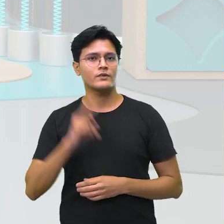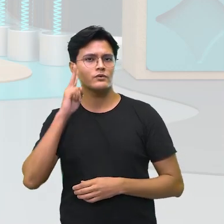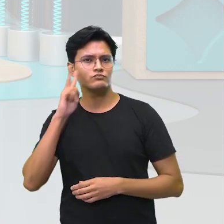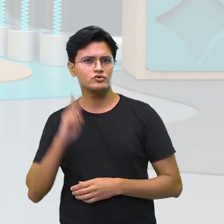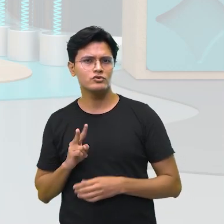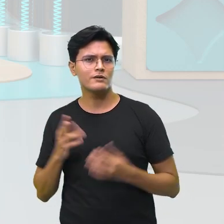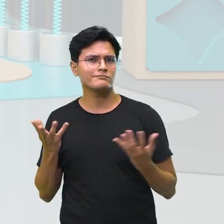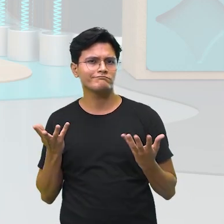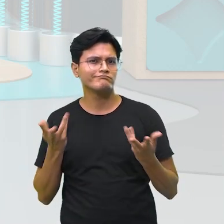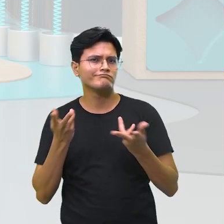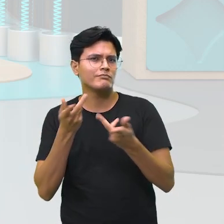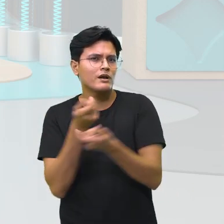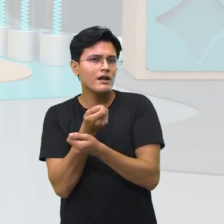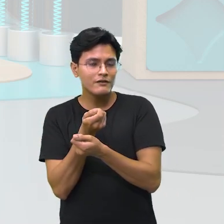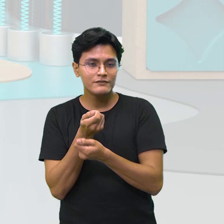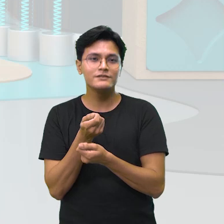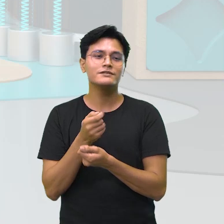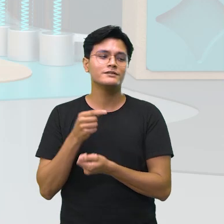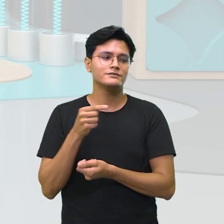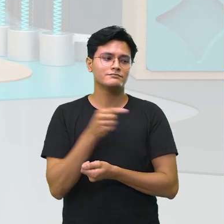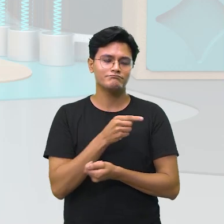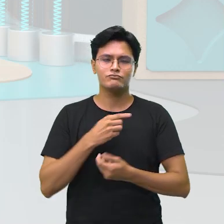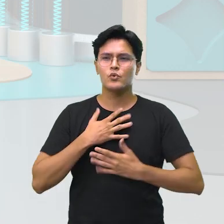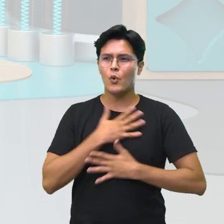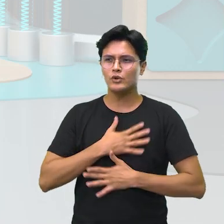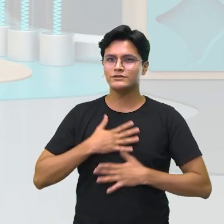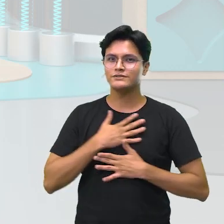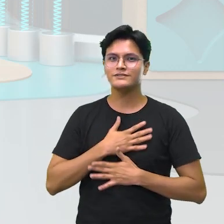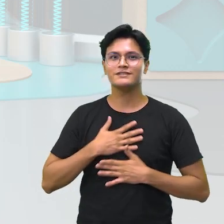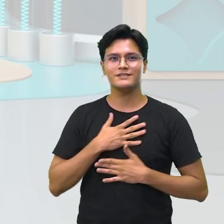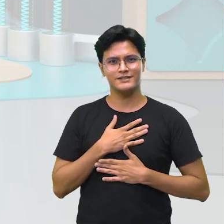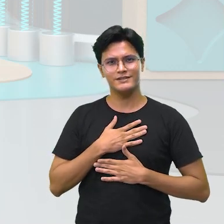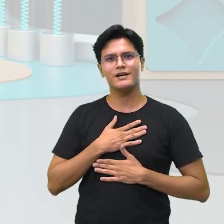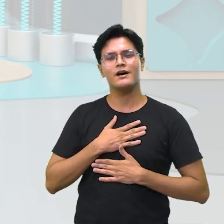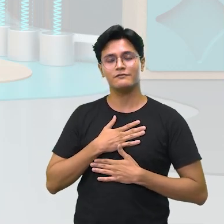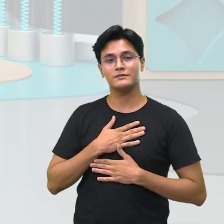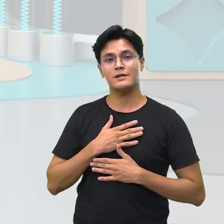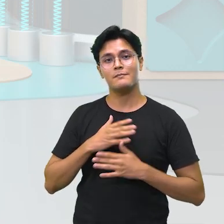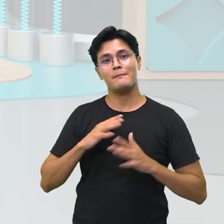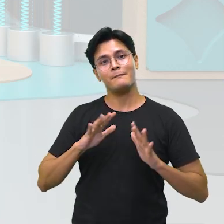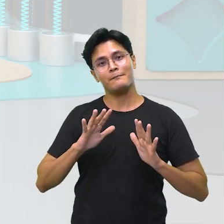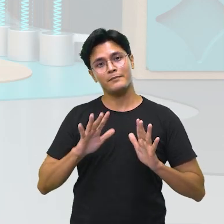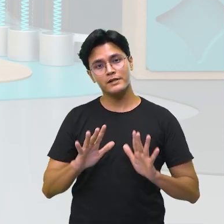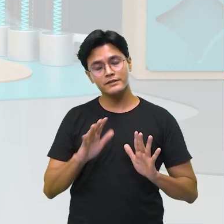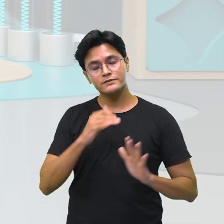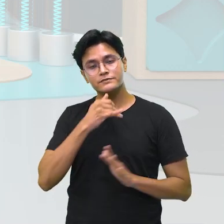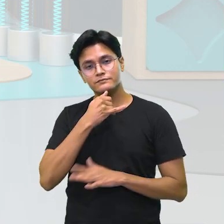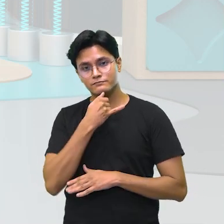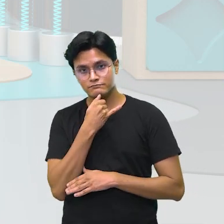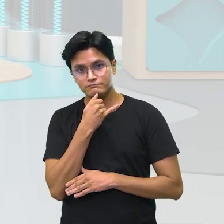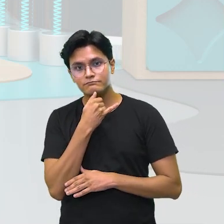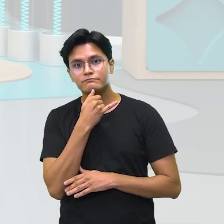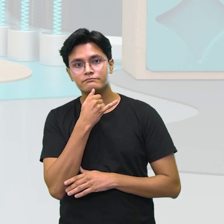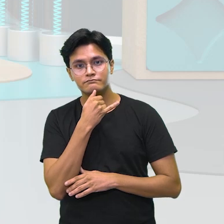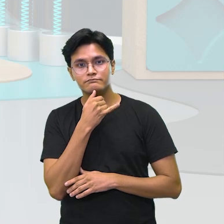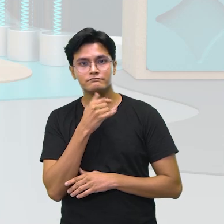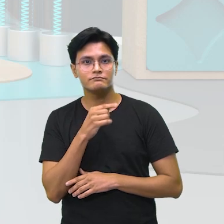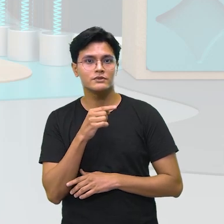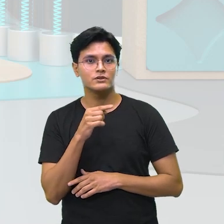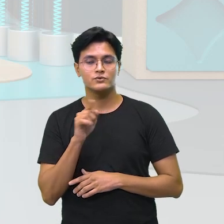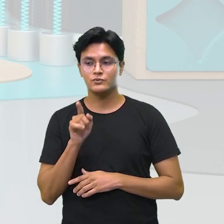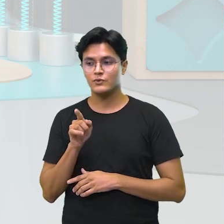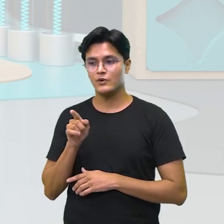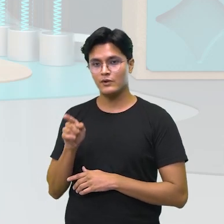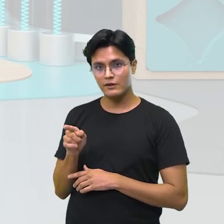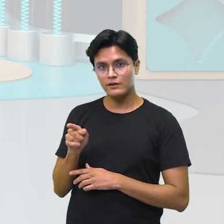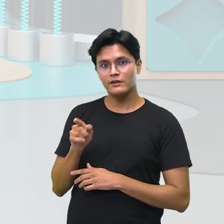maravilhosas que agradavam muito o seu colega de quarto. Mas, infelizmente, esse colega veio a falecer. E aí o